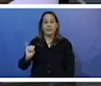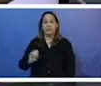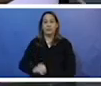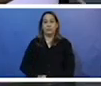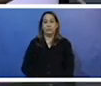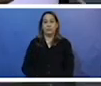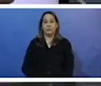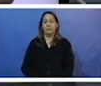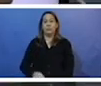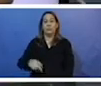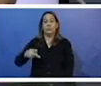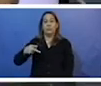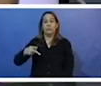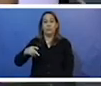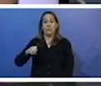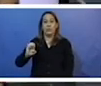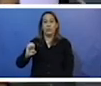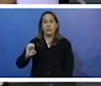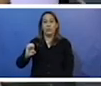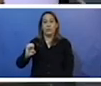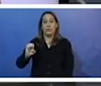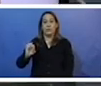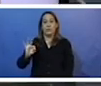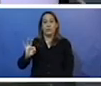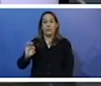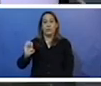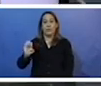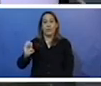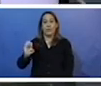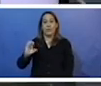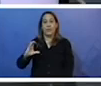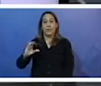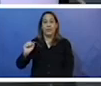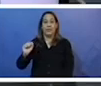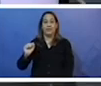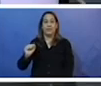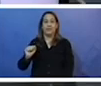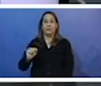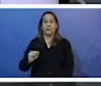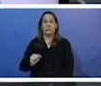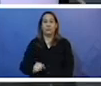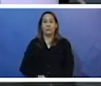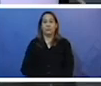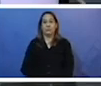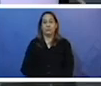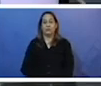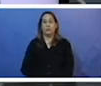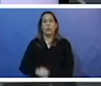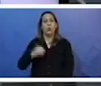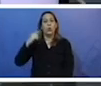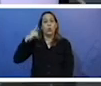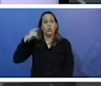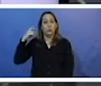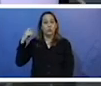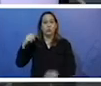fala peteca, a gente pronuncia, por acaso, petica? Ou